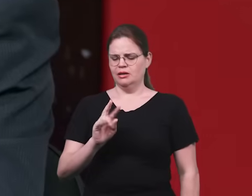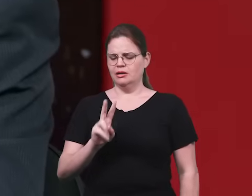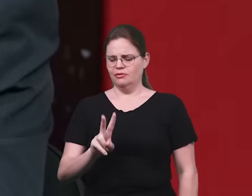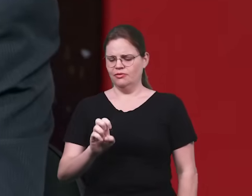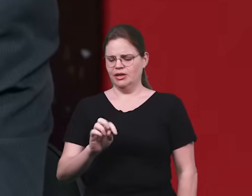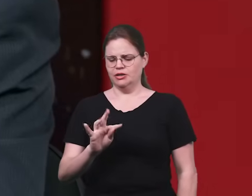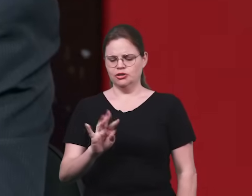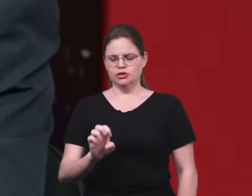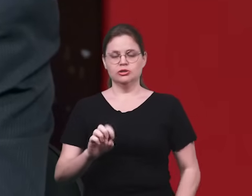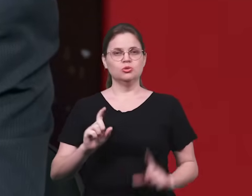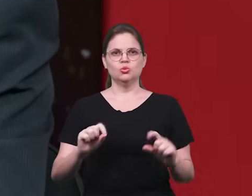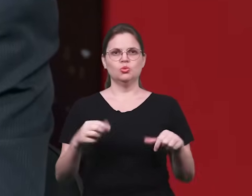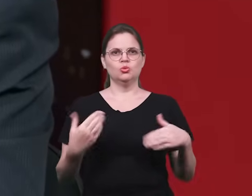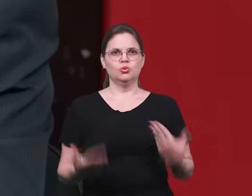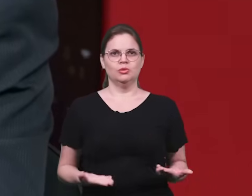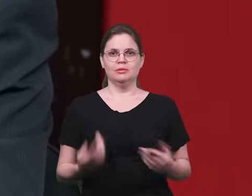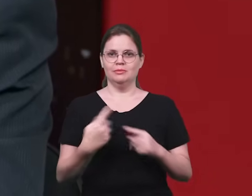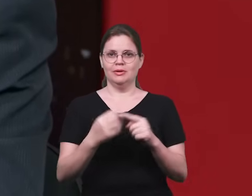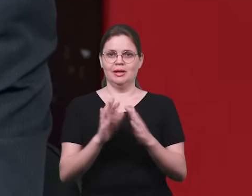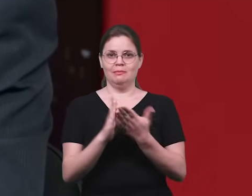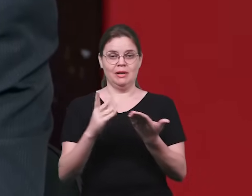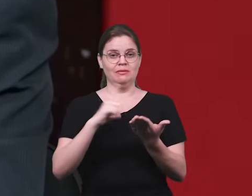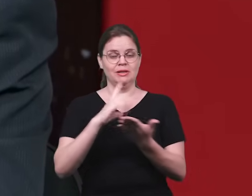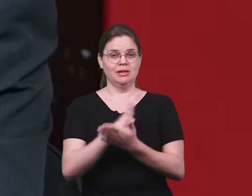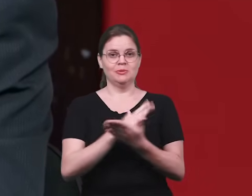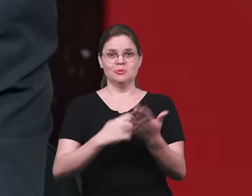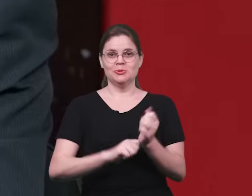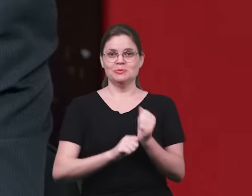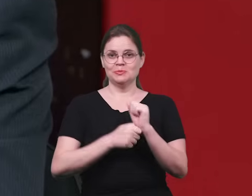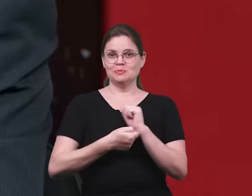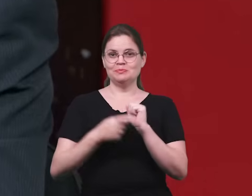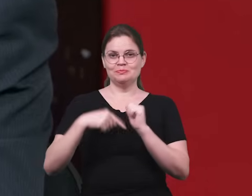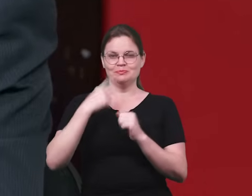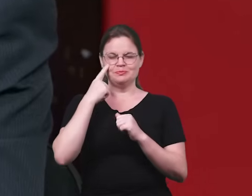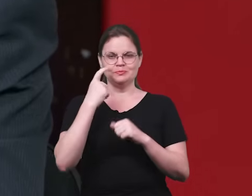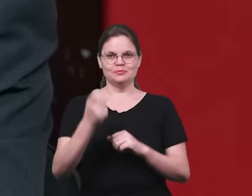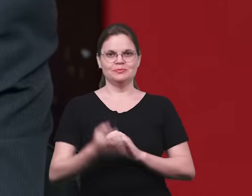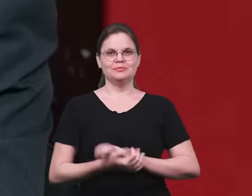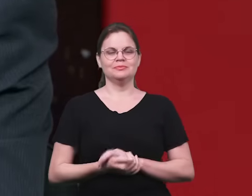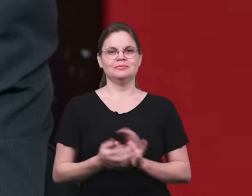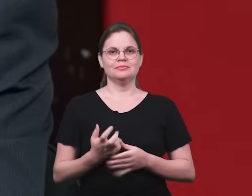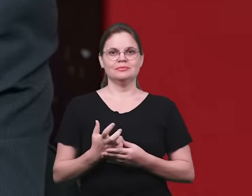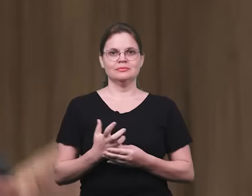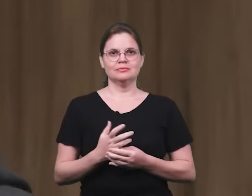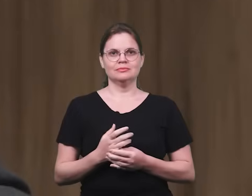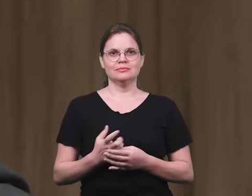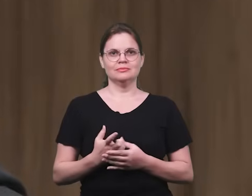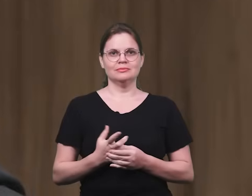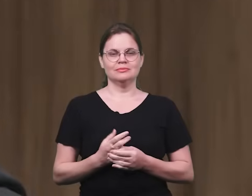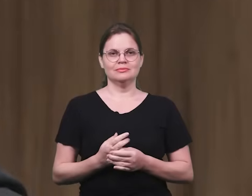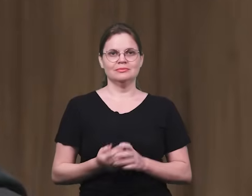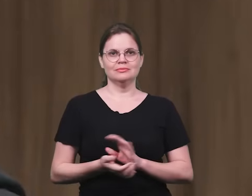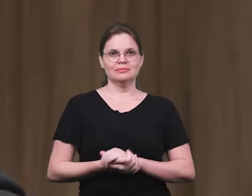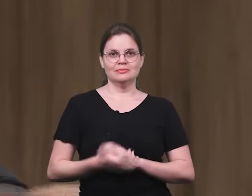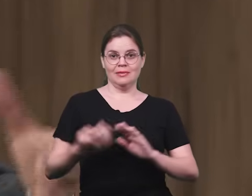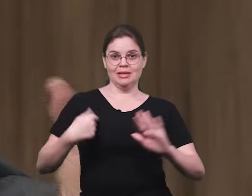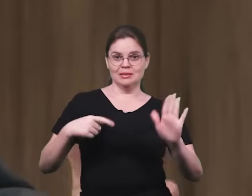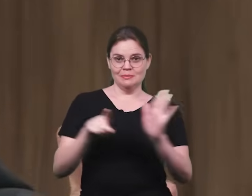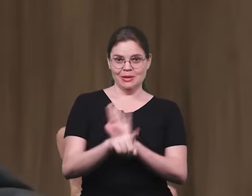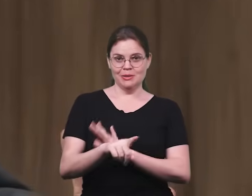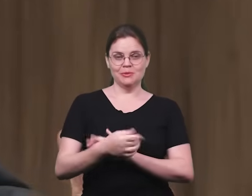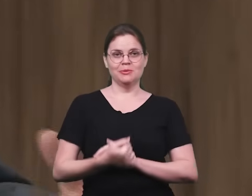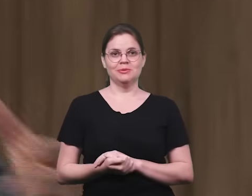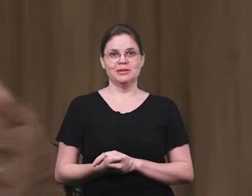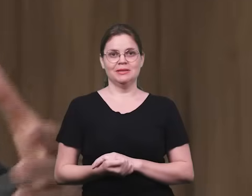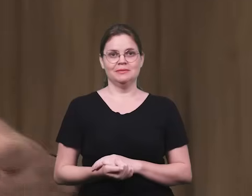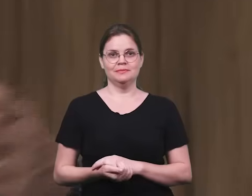né? A palavra do Senhor tem alguns mistérios que são muito interessantes. Essa pergunta, ela